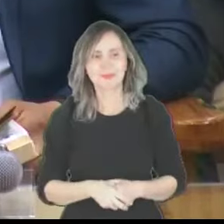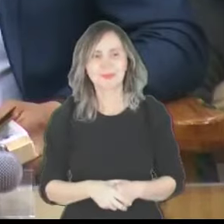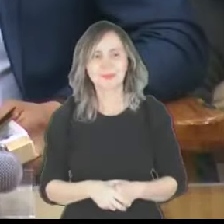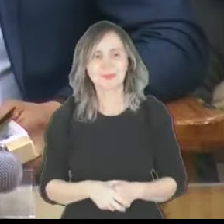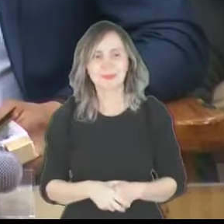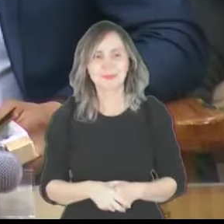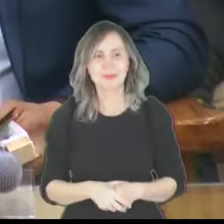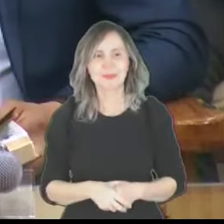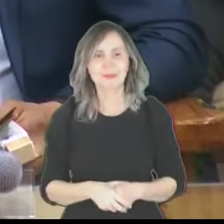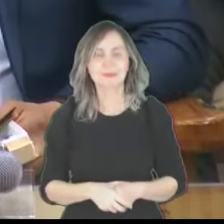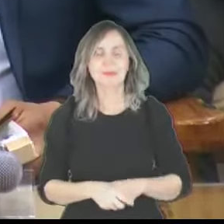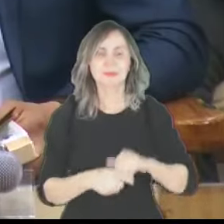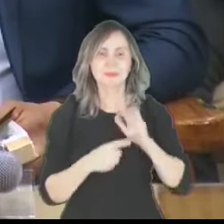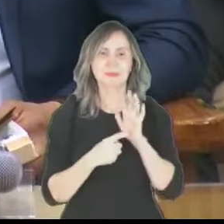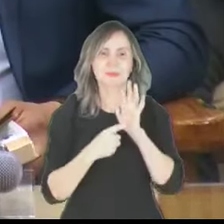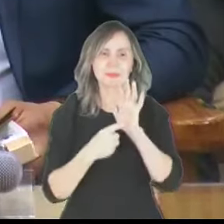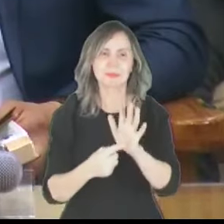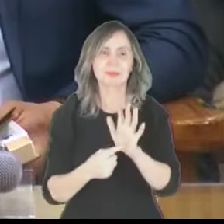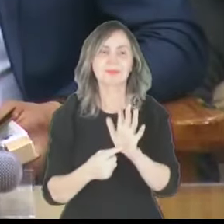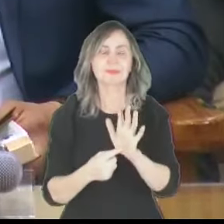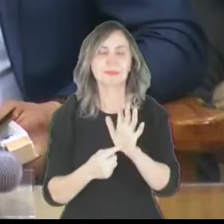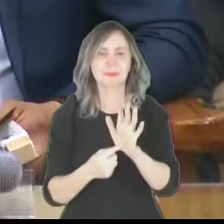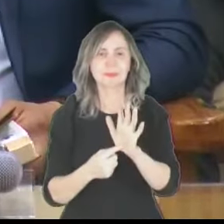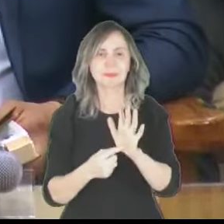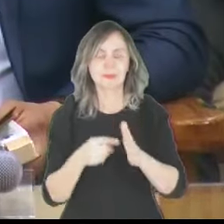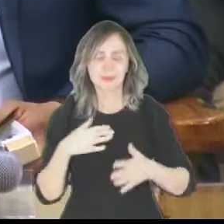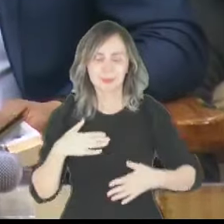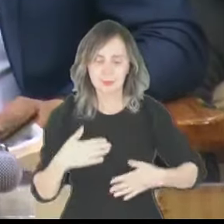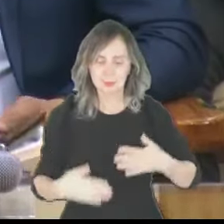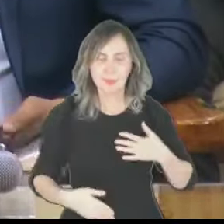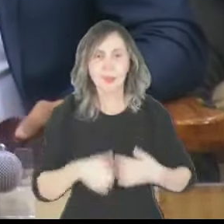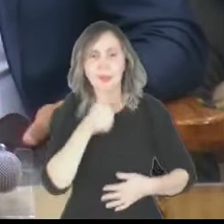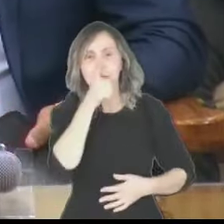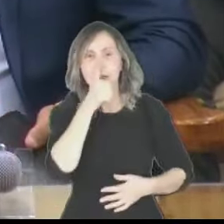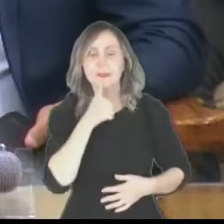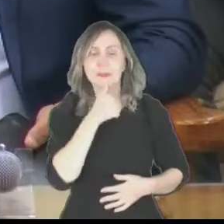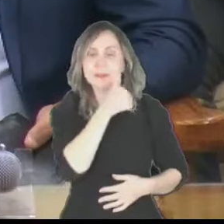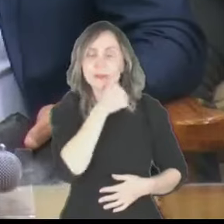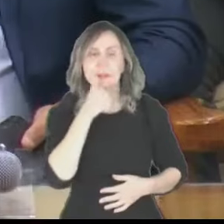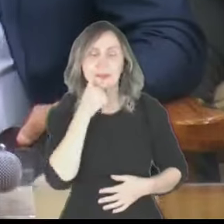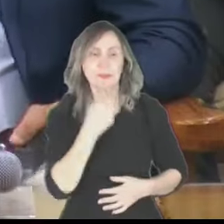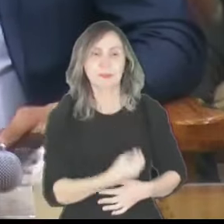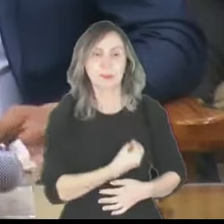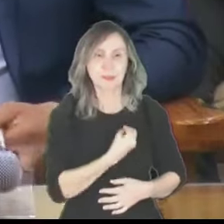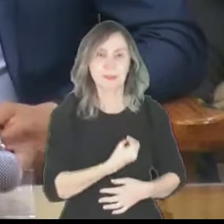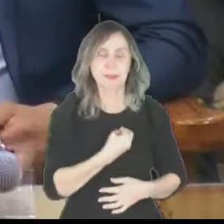Que apresenteis o vosso corpo de sacrifício vivo, santo e agradável a Deus.